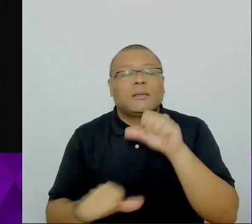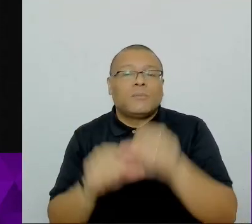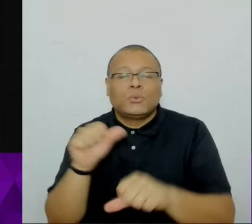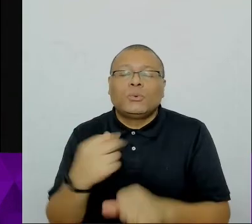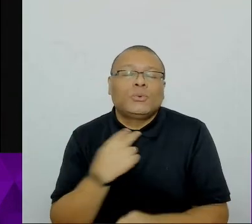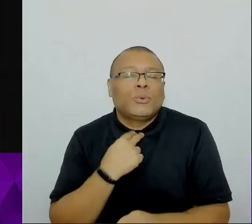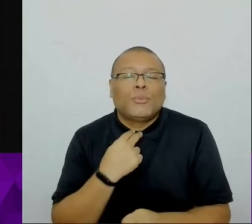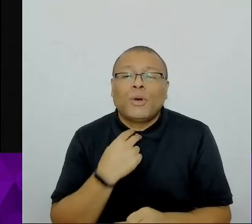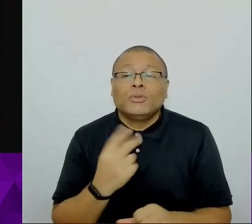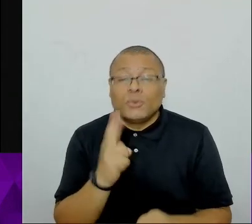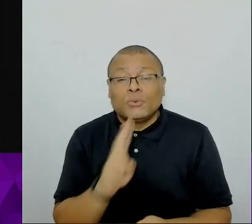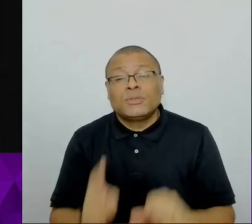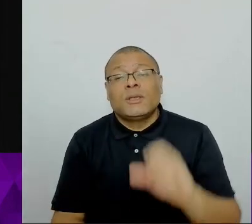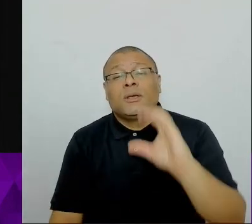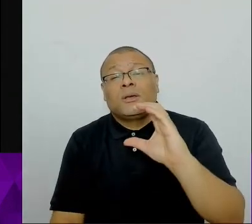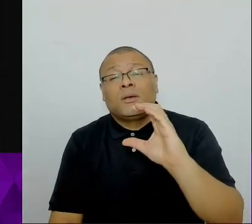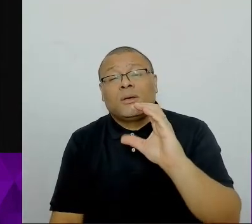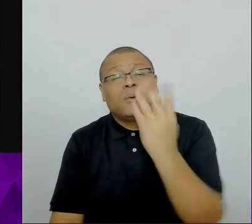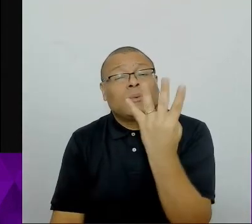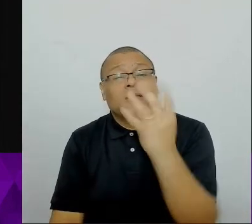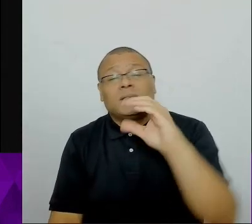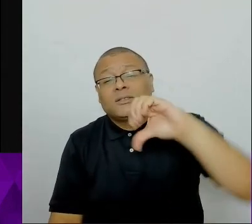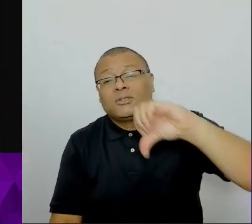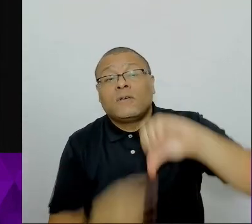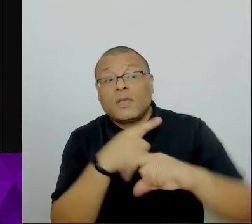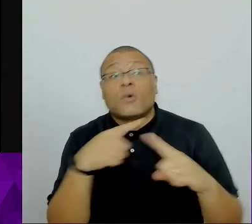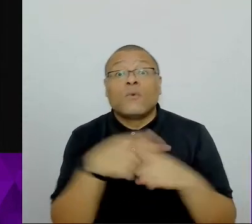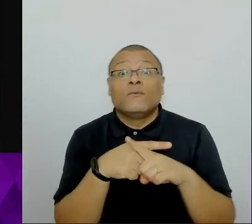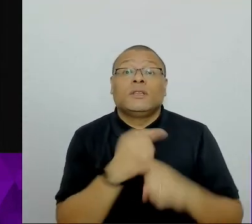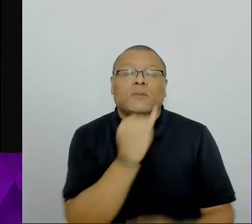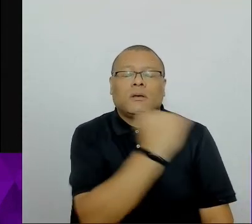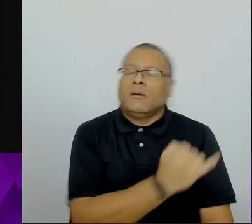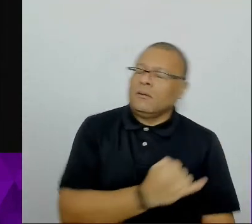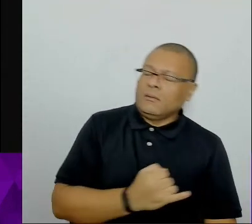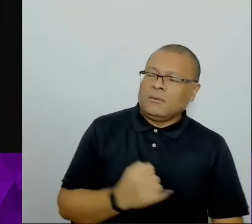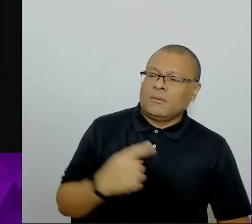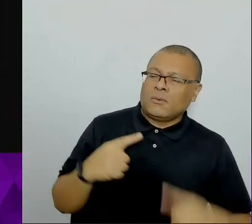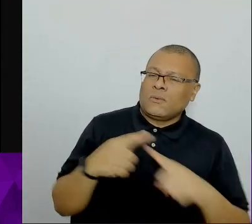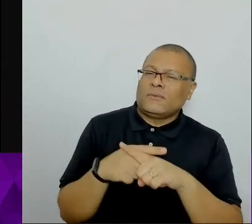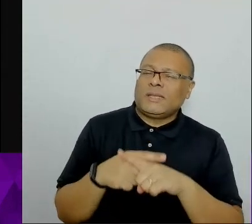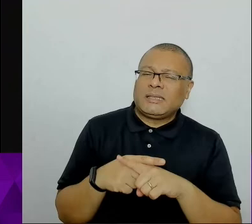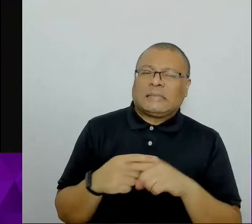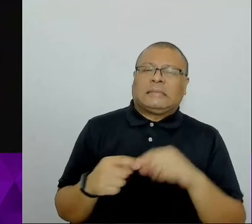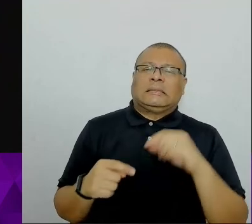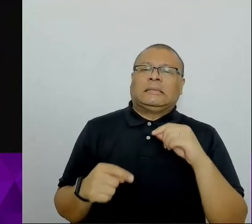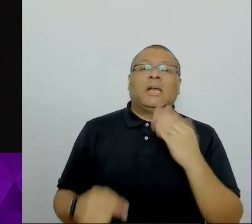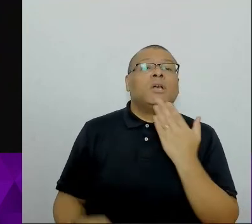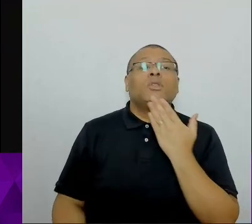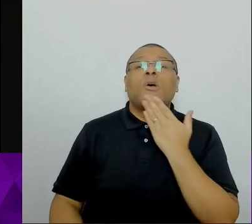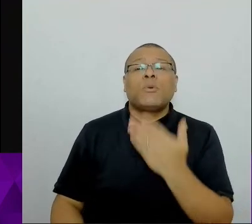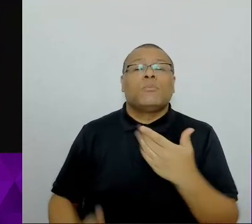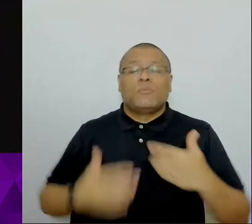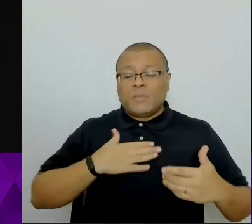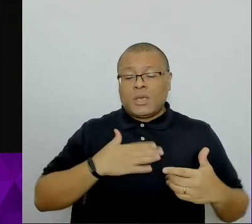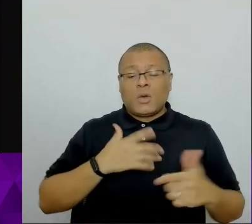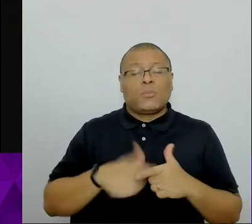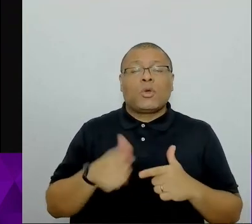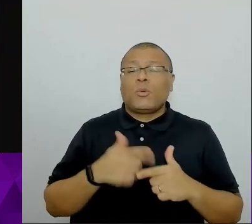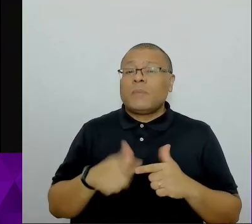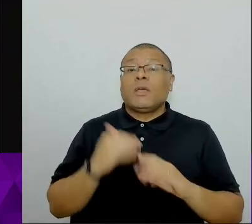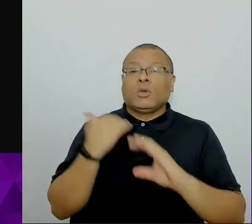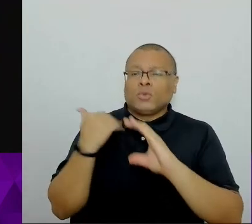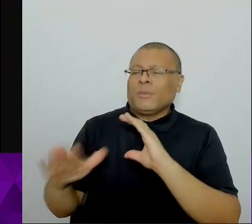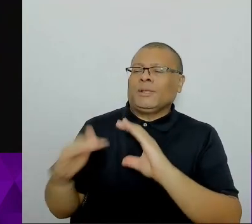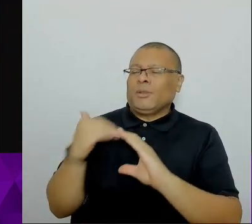Uso 409, conflito. Imagina para o cliente, cara, entendi, não é o meu request que está com problema. Eu estou enviando um